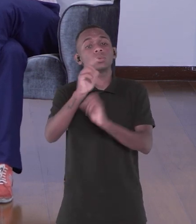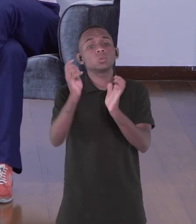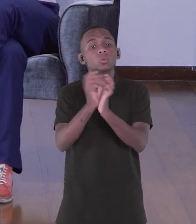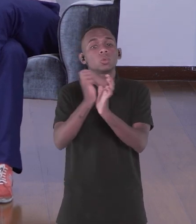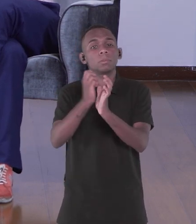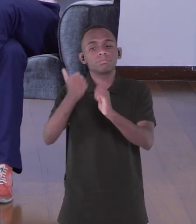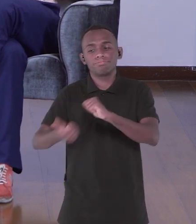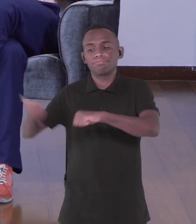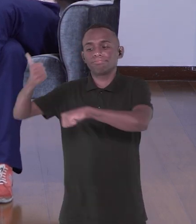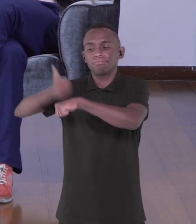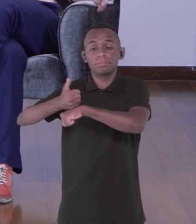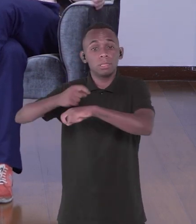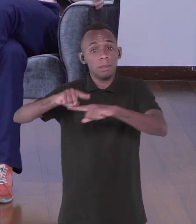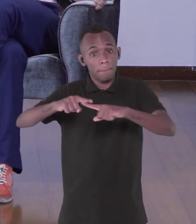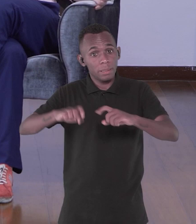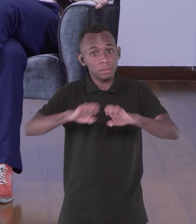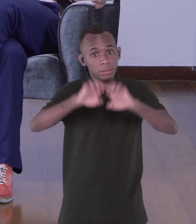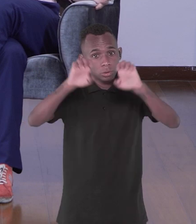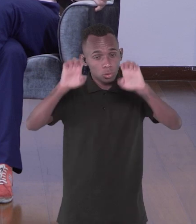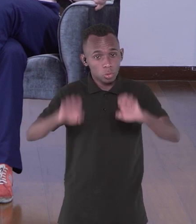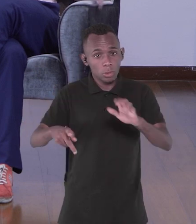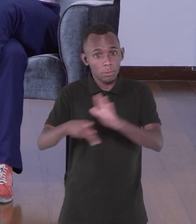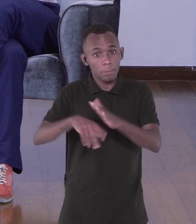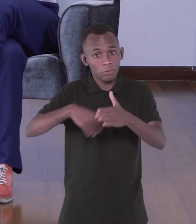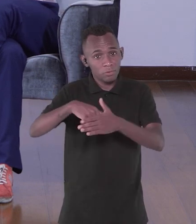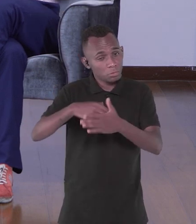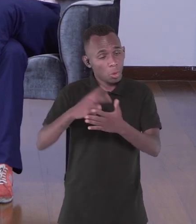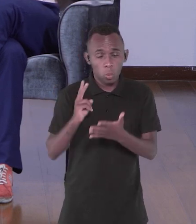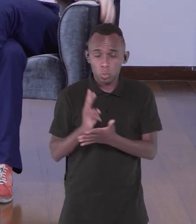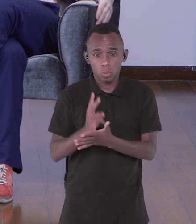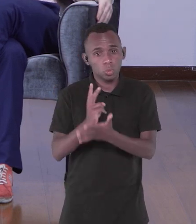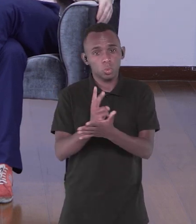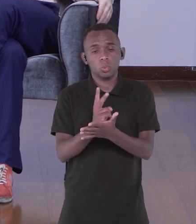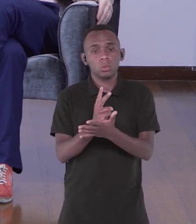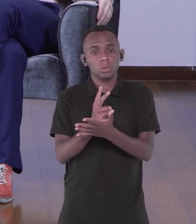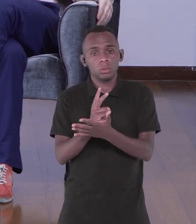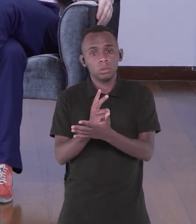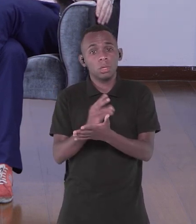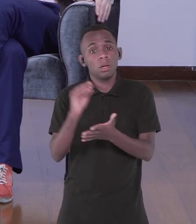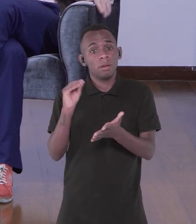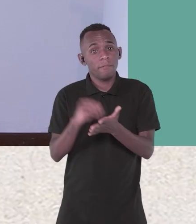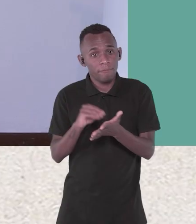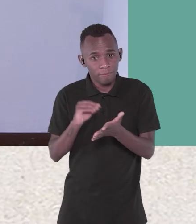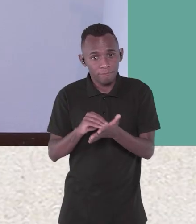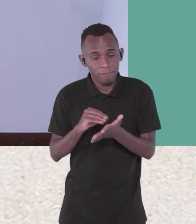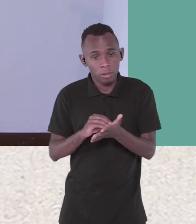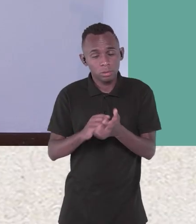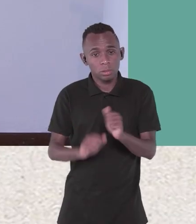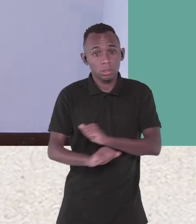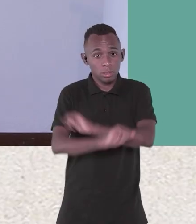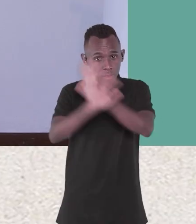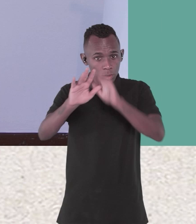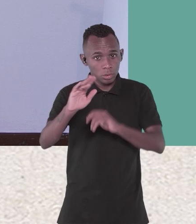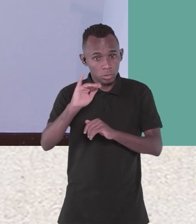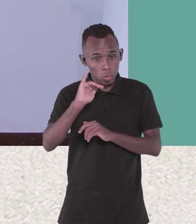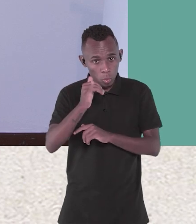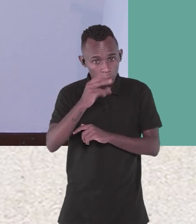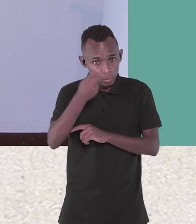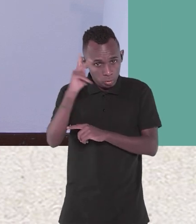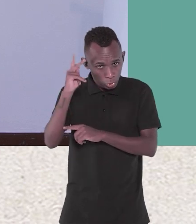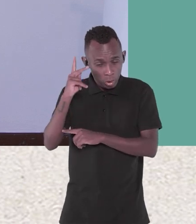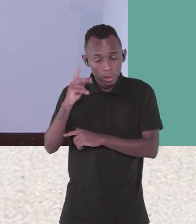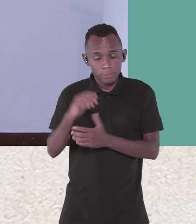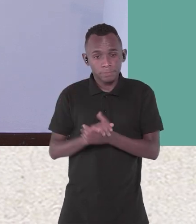assumiu. Mas a estrutura do futebol continua intacta em termos, né, da falta de transparência. Também vou contar uma historinha de um